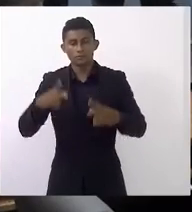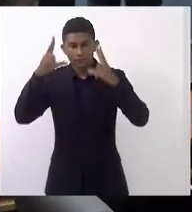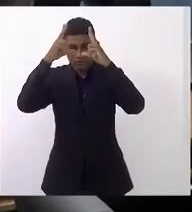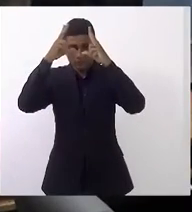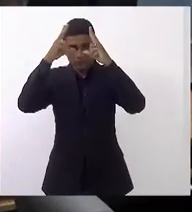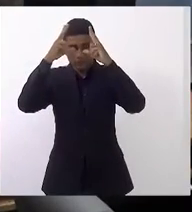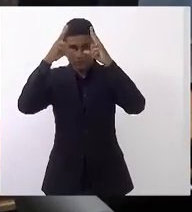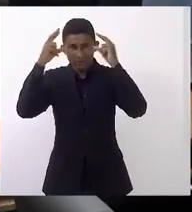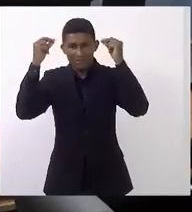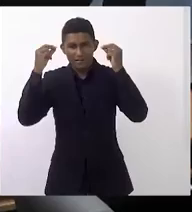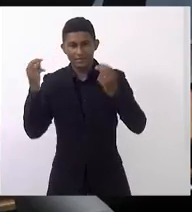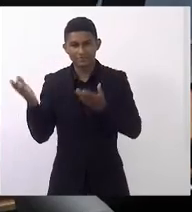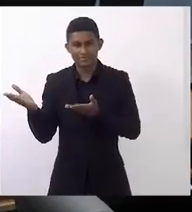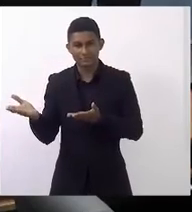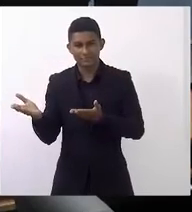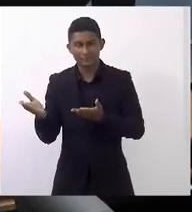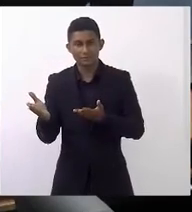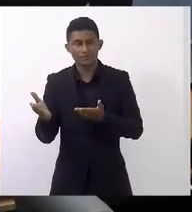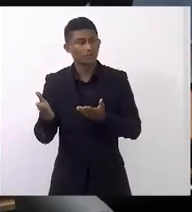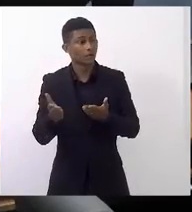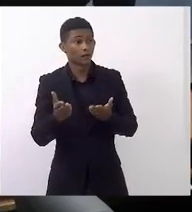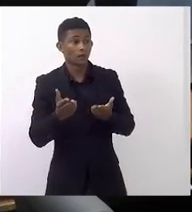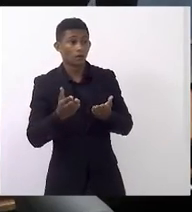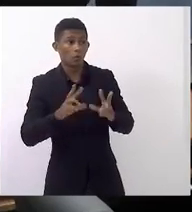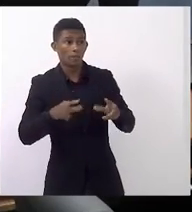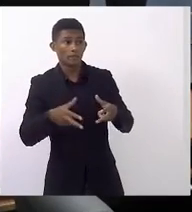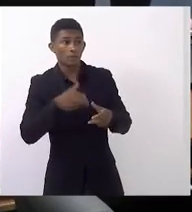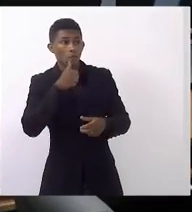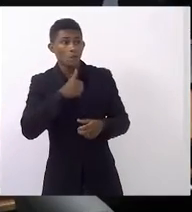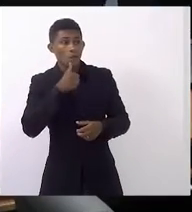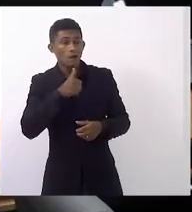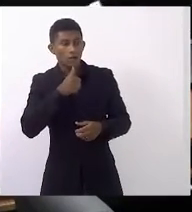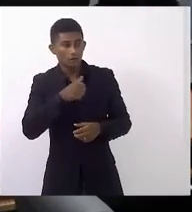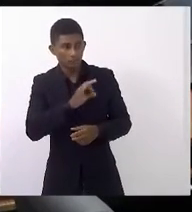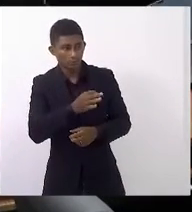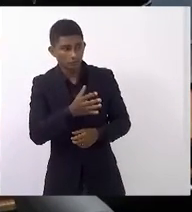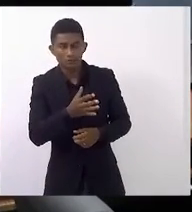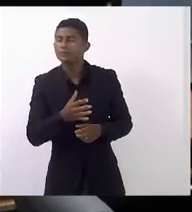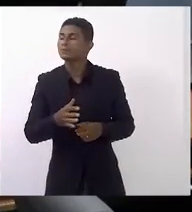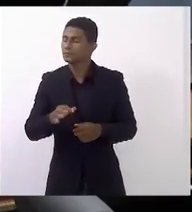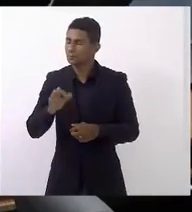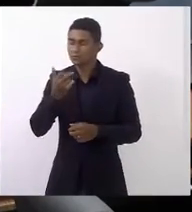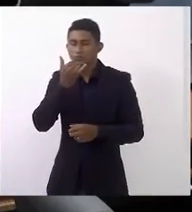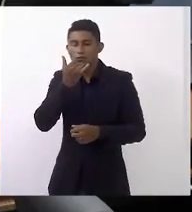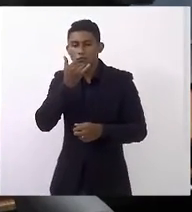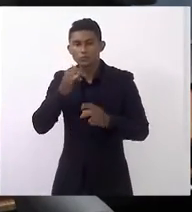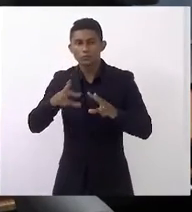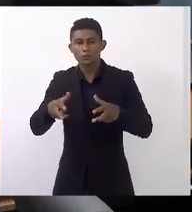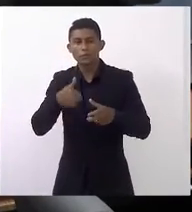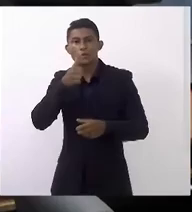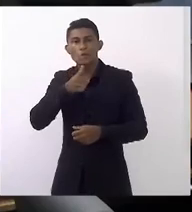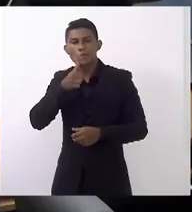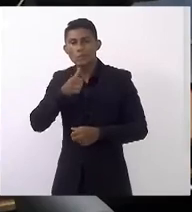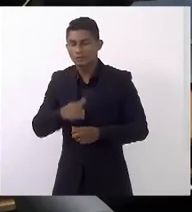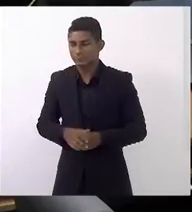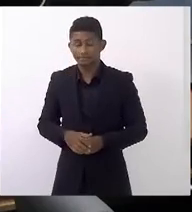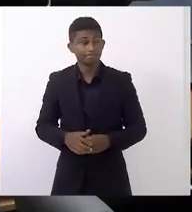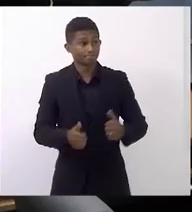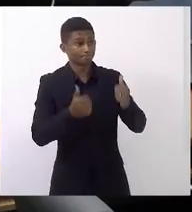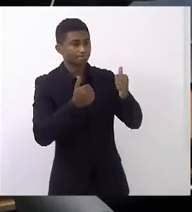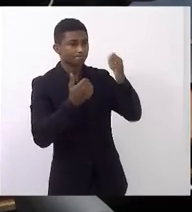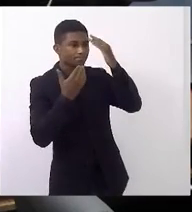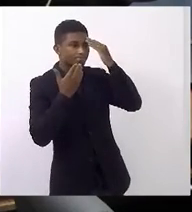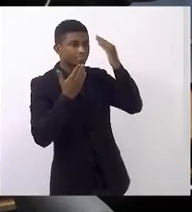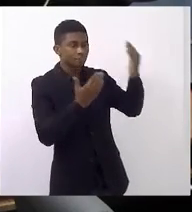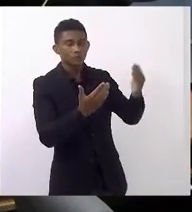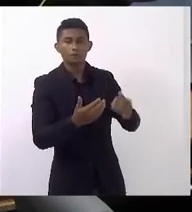Presidente, pela Comissão de Mulheres, né? Desculpa, pela Comissão de Mulheres. Desculpa, Rejane. Pela Comissão de Mulheres, Rejane. Muito obrigado. Eu queria